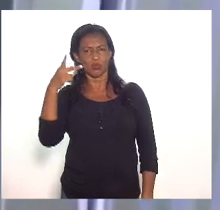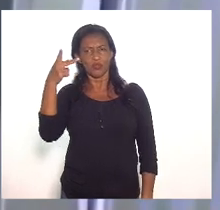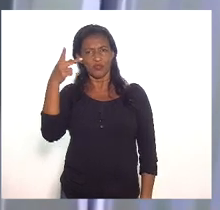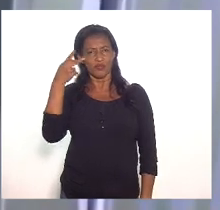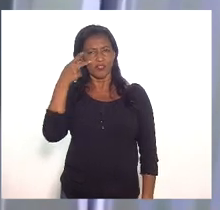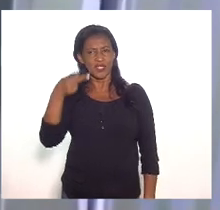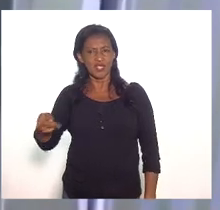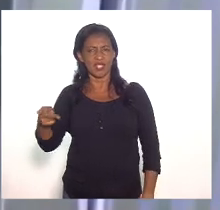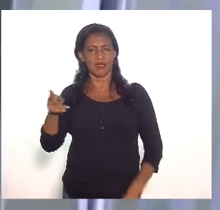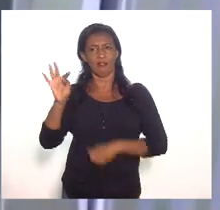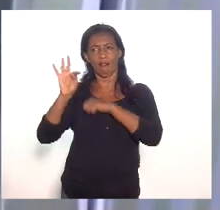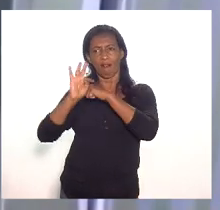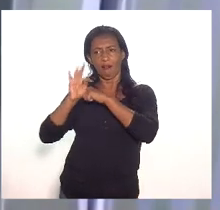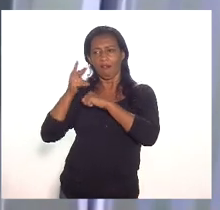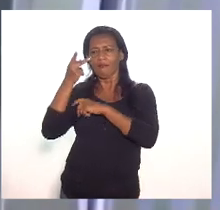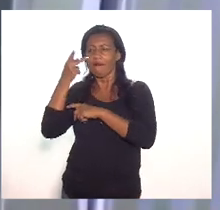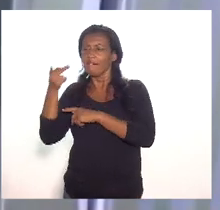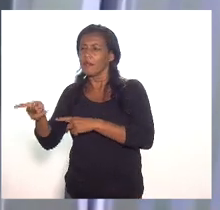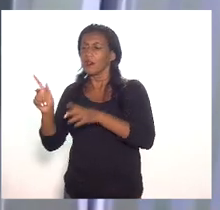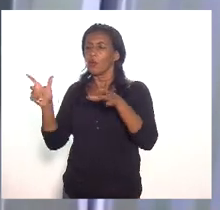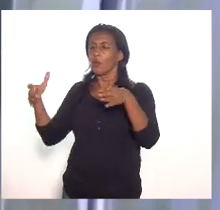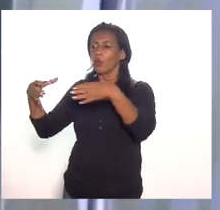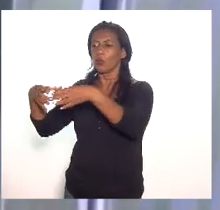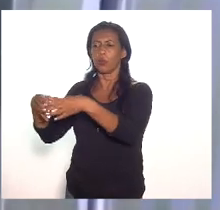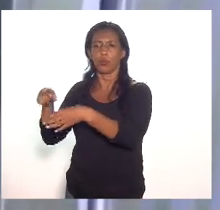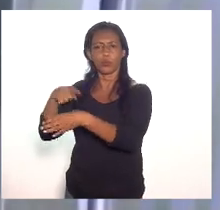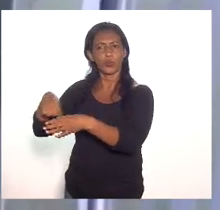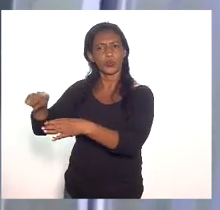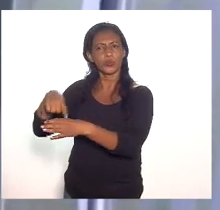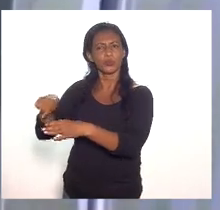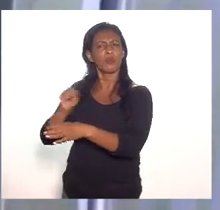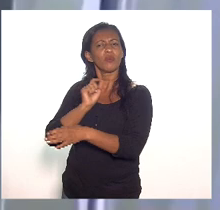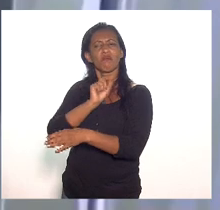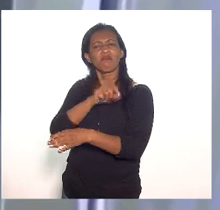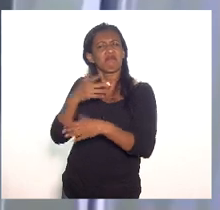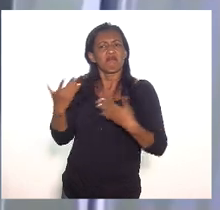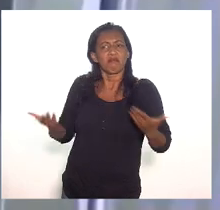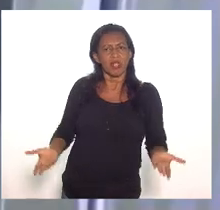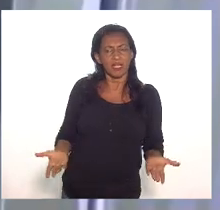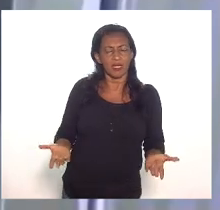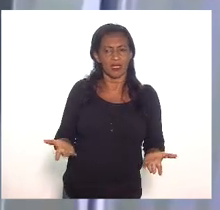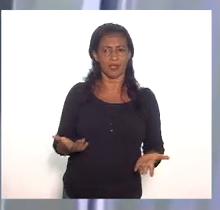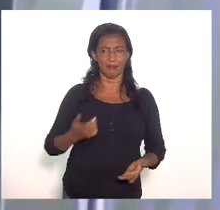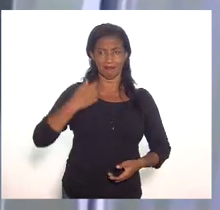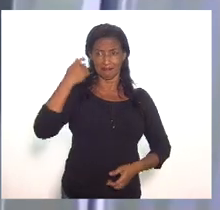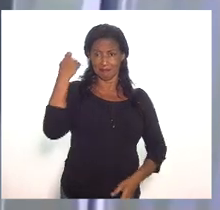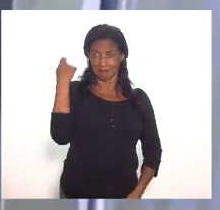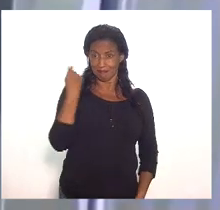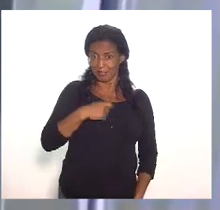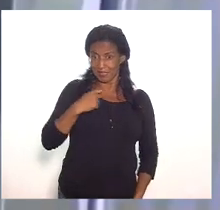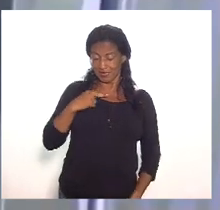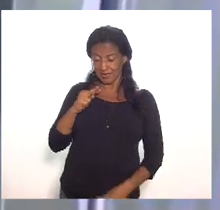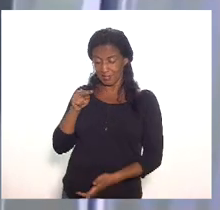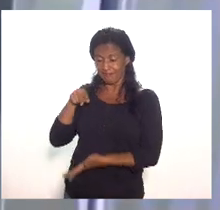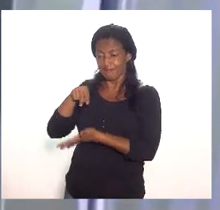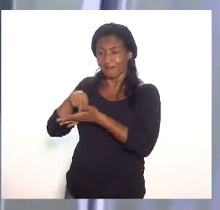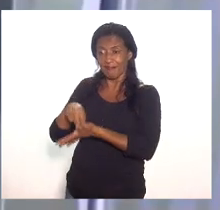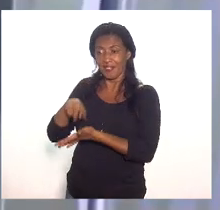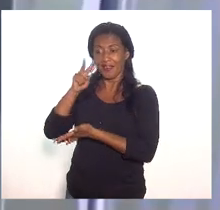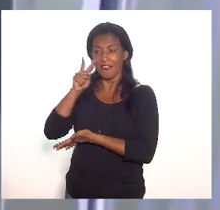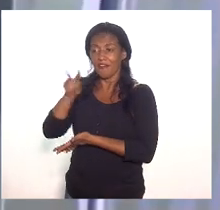técnicas? Porque, deputado Jair Bittencourt, que efetivamente, né, é preciso pisar no chão da realidade.